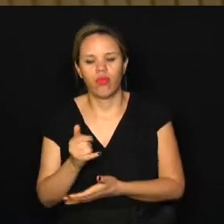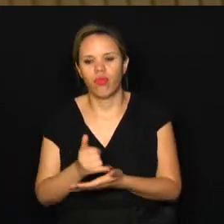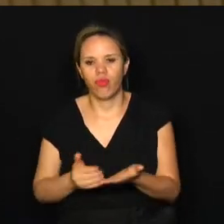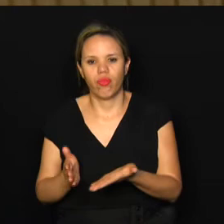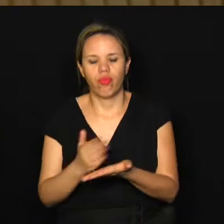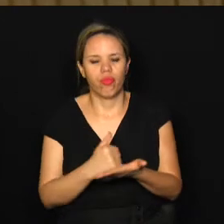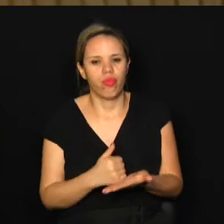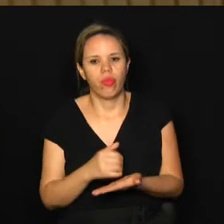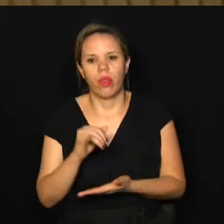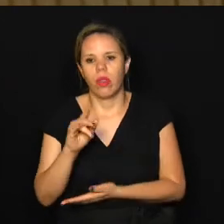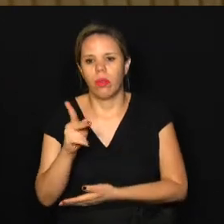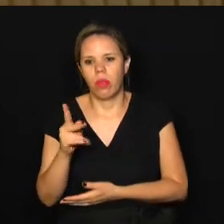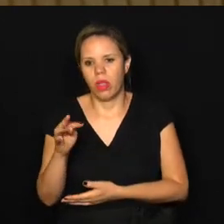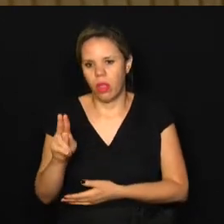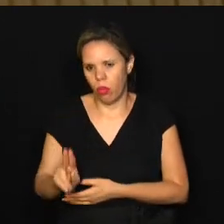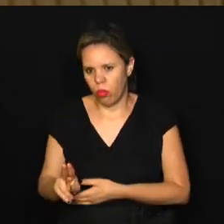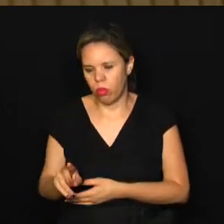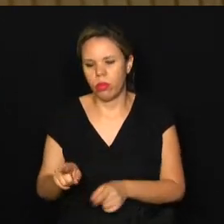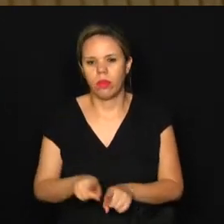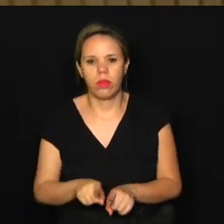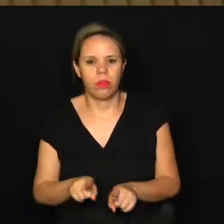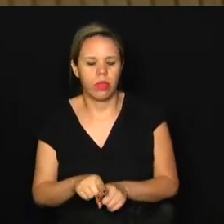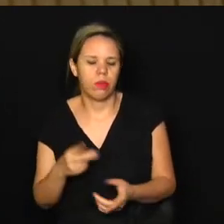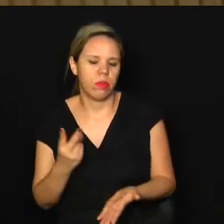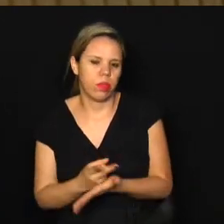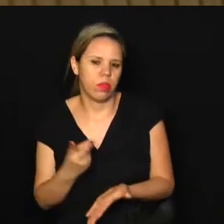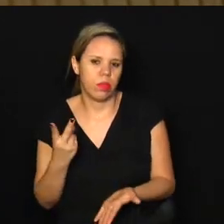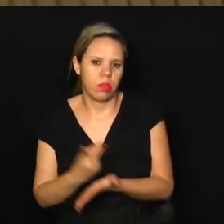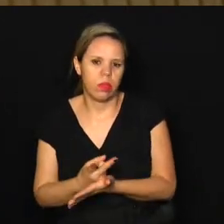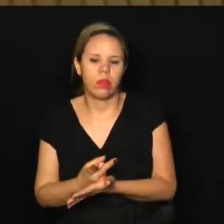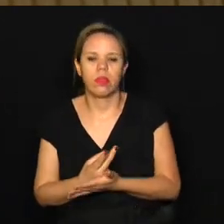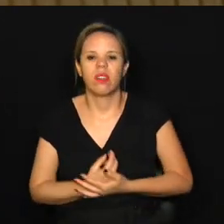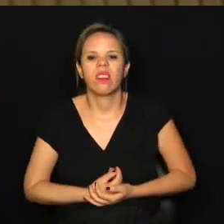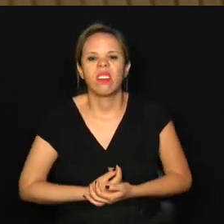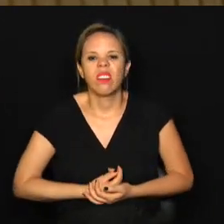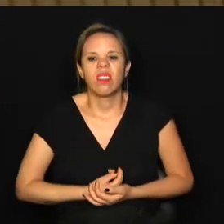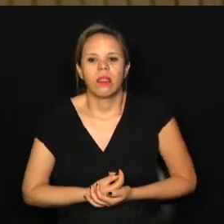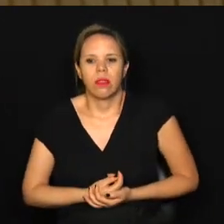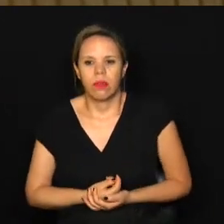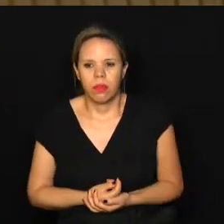se estabilizou e o IPTU manteve um nível